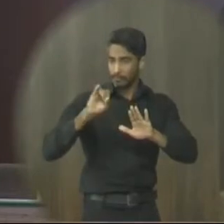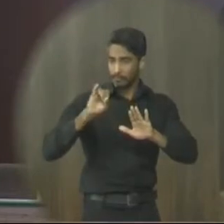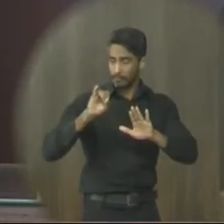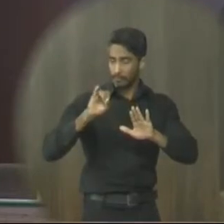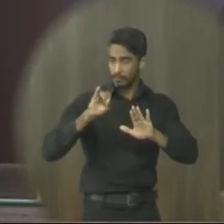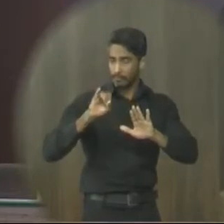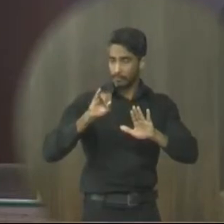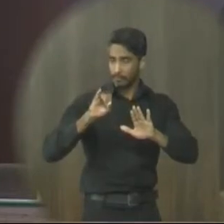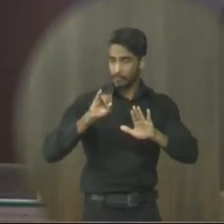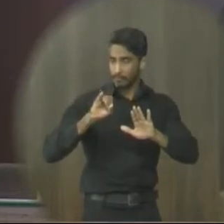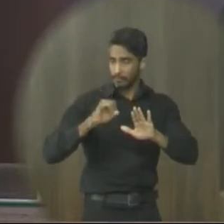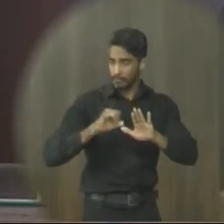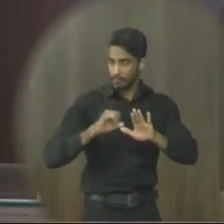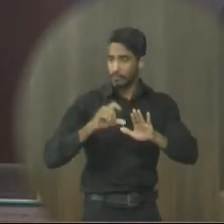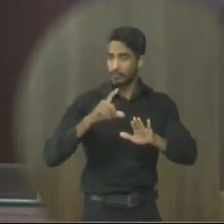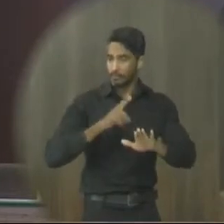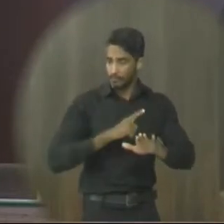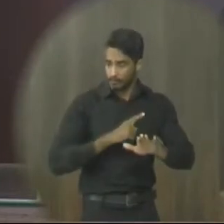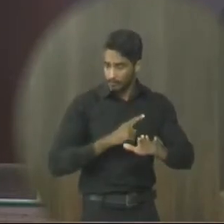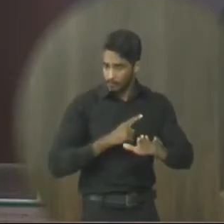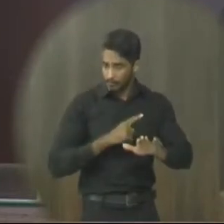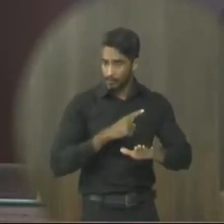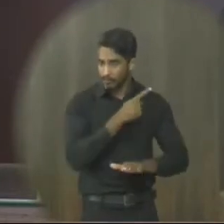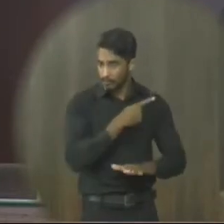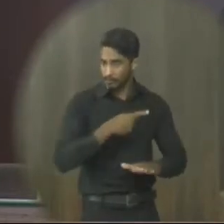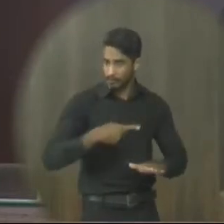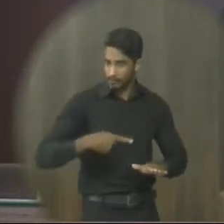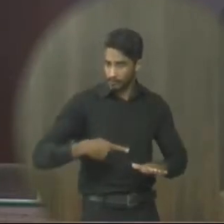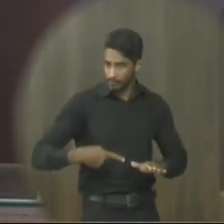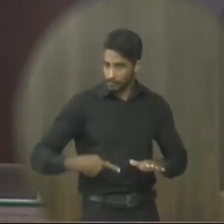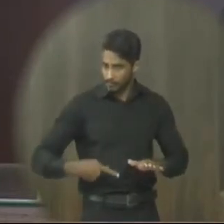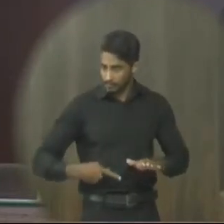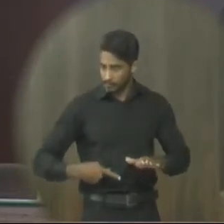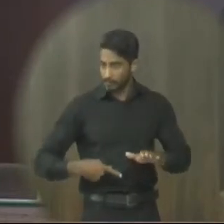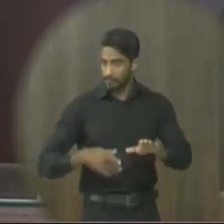Fraternidade e Justiça, tem como presidente do Conselho